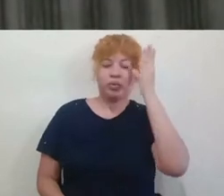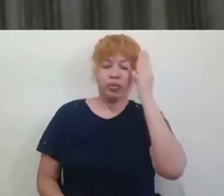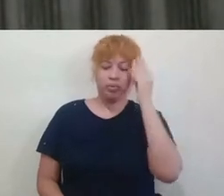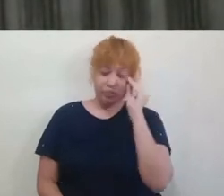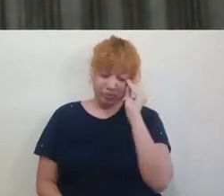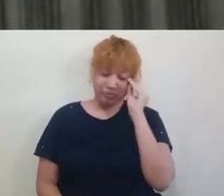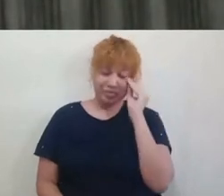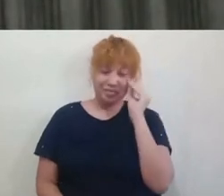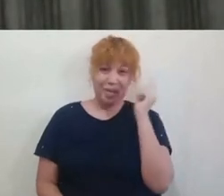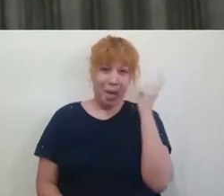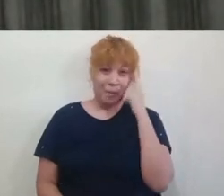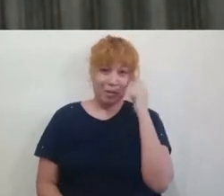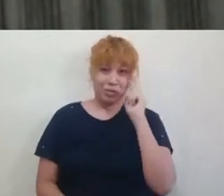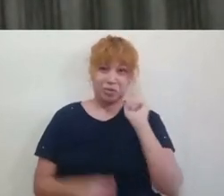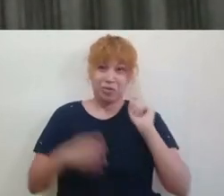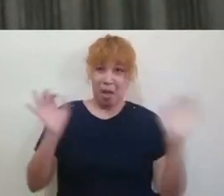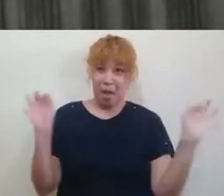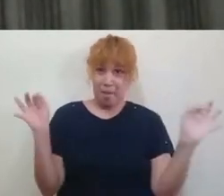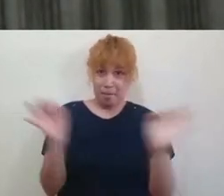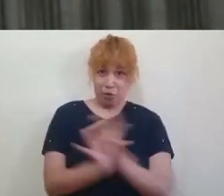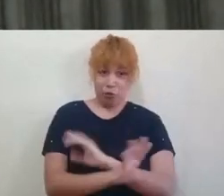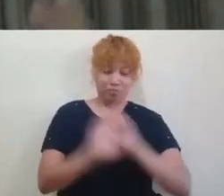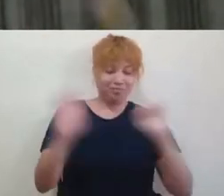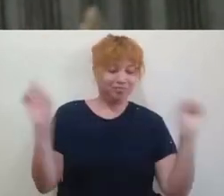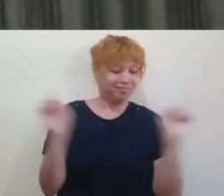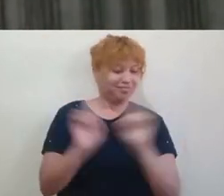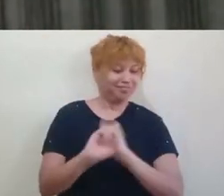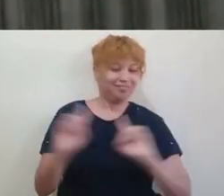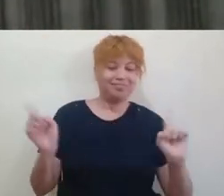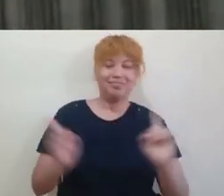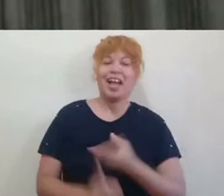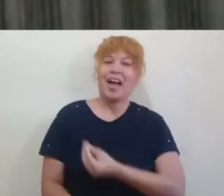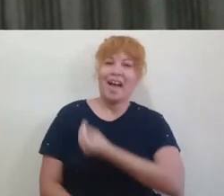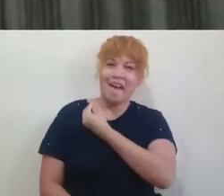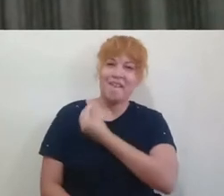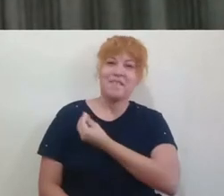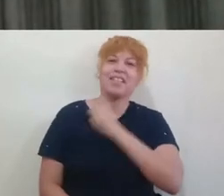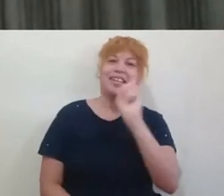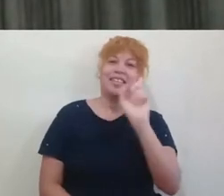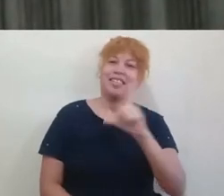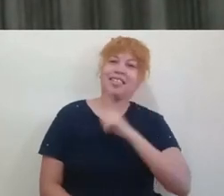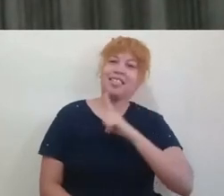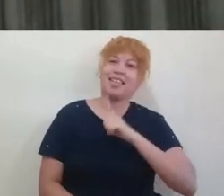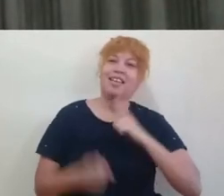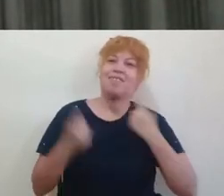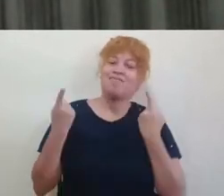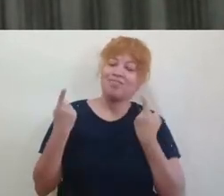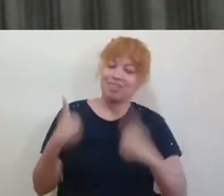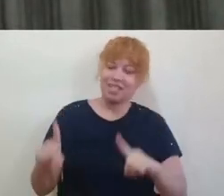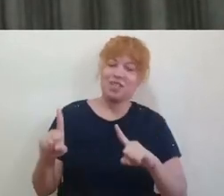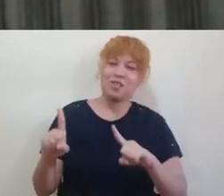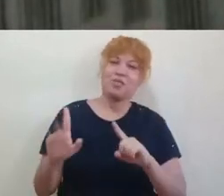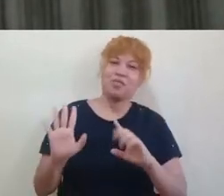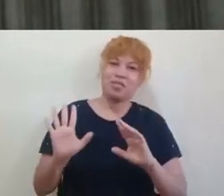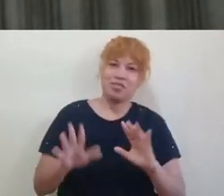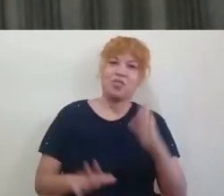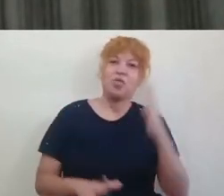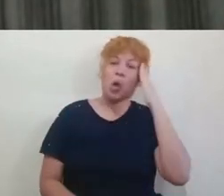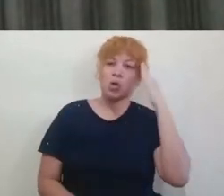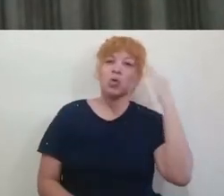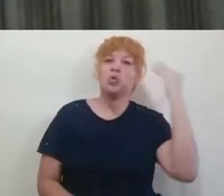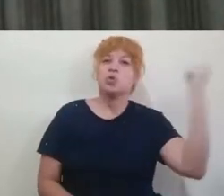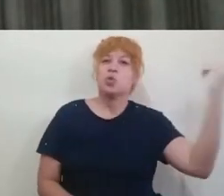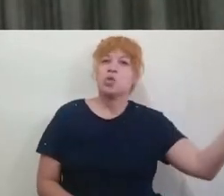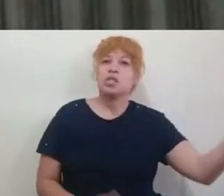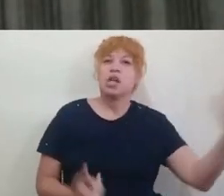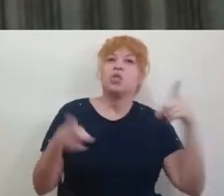esquecer esse período, ainda mais em plena pandemia, imaginem. E como está sendo tudo diferente, isso vai nos marcar